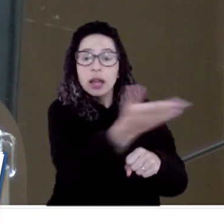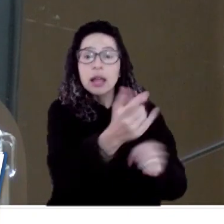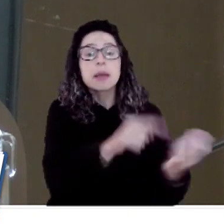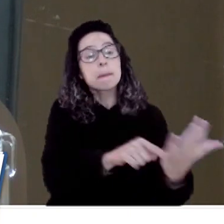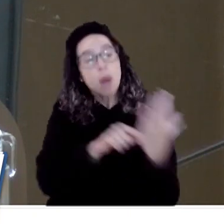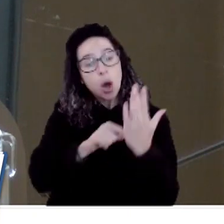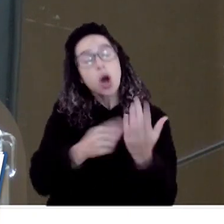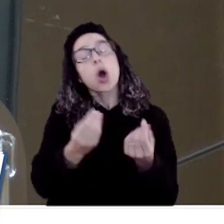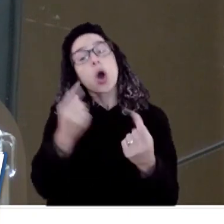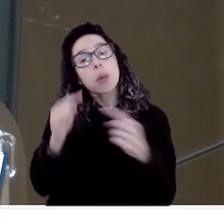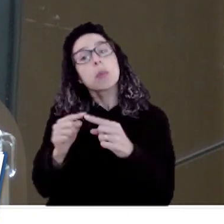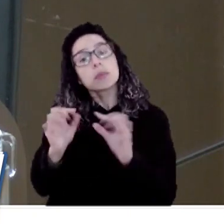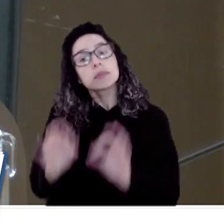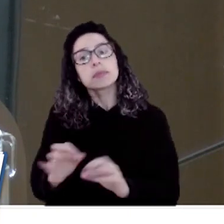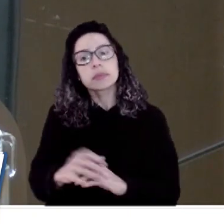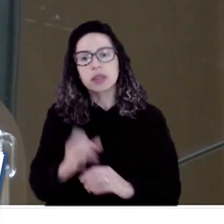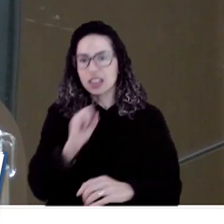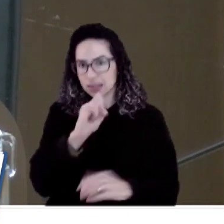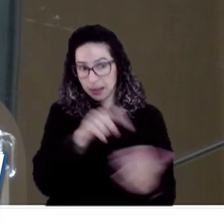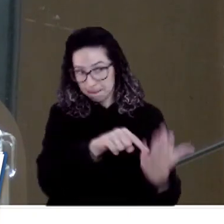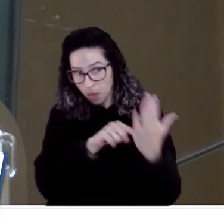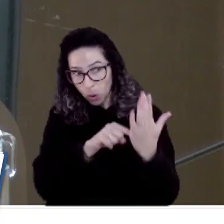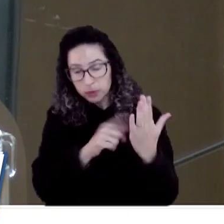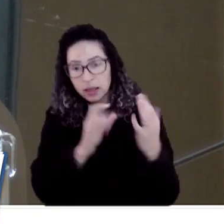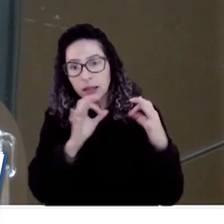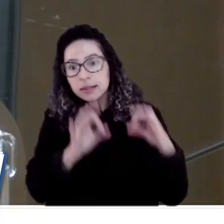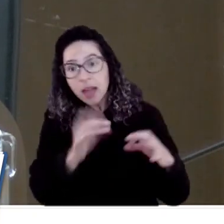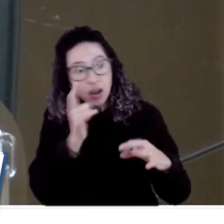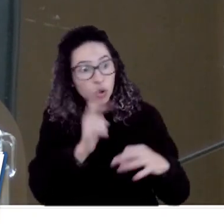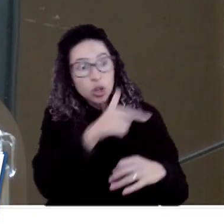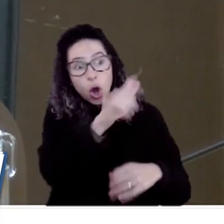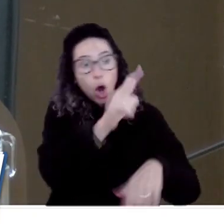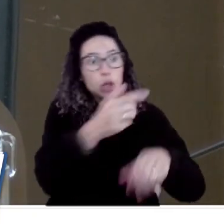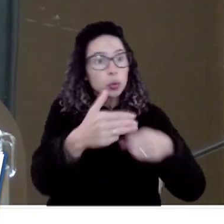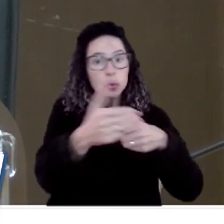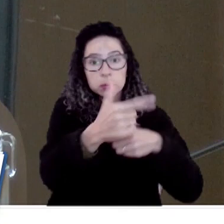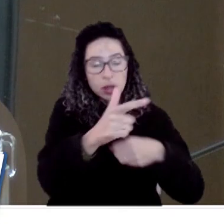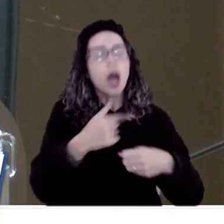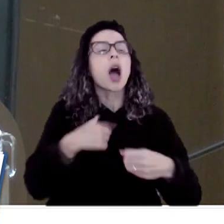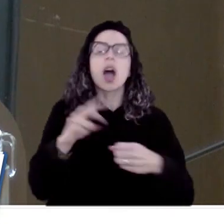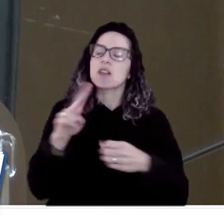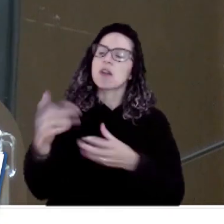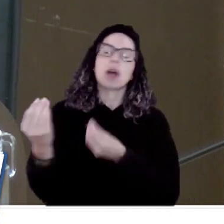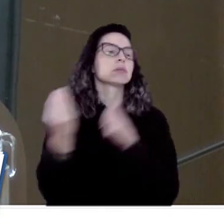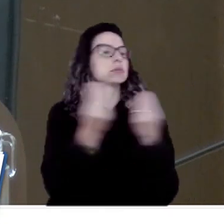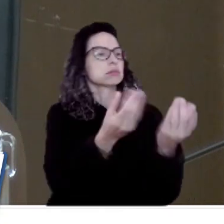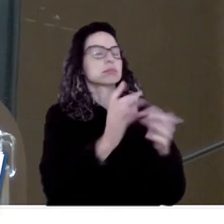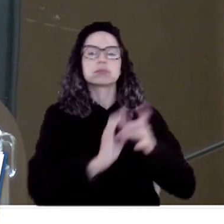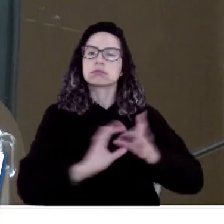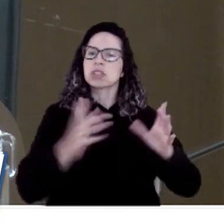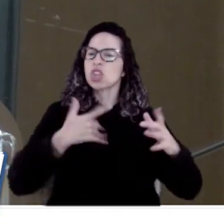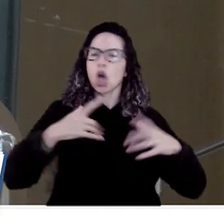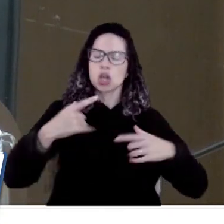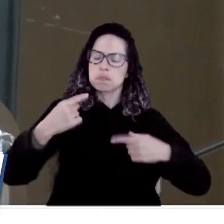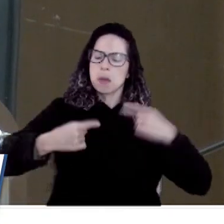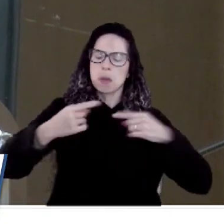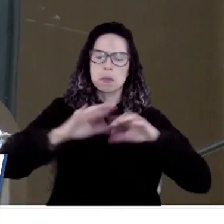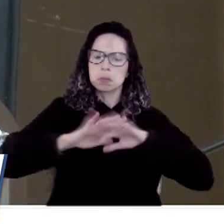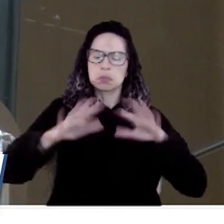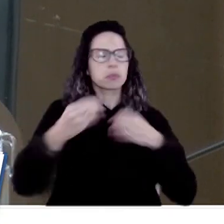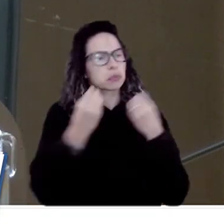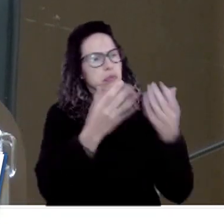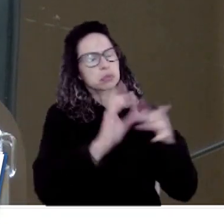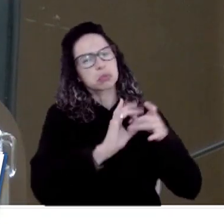funciona? Porque se ele mostrar essa mágica lá, aí nós devolve os BET, nós para de brincar, devolve para ele e ele faz o